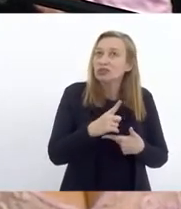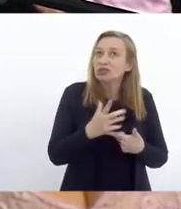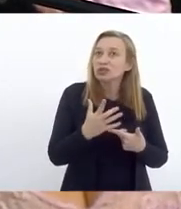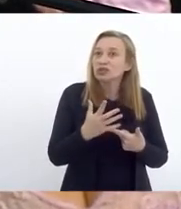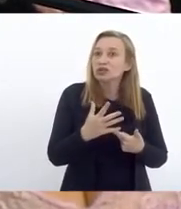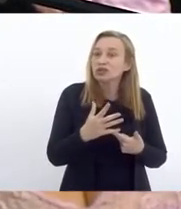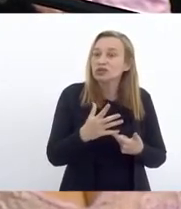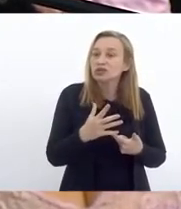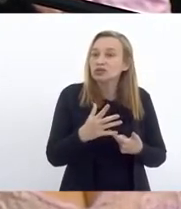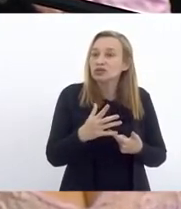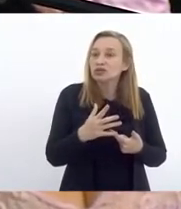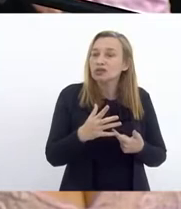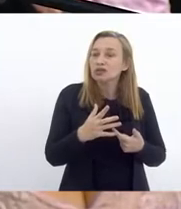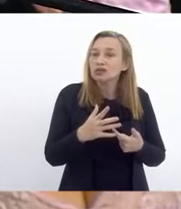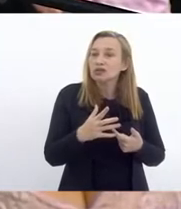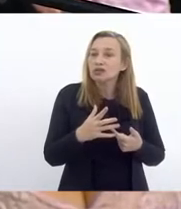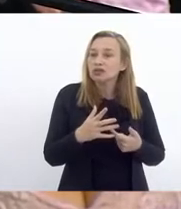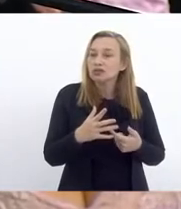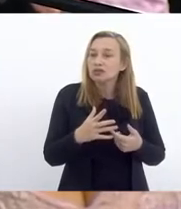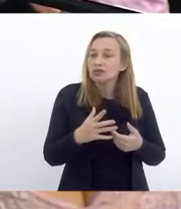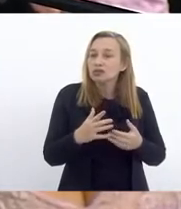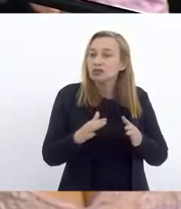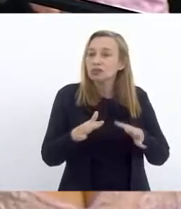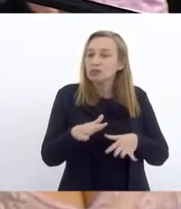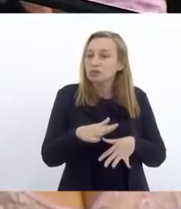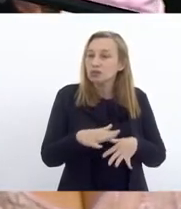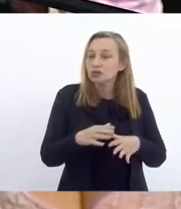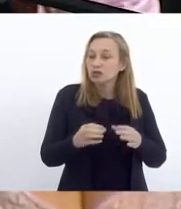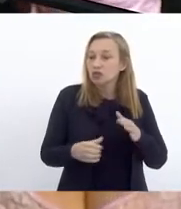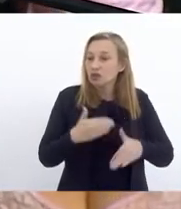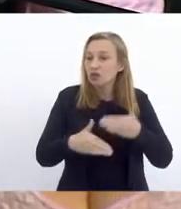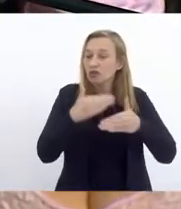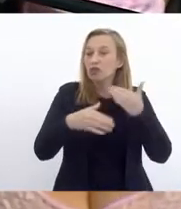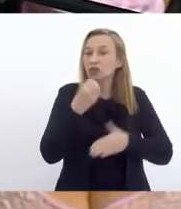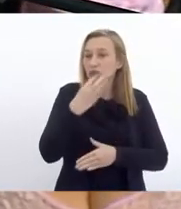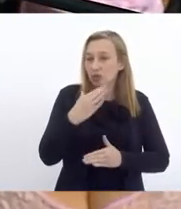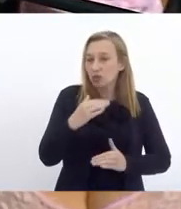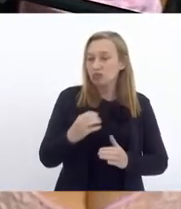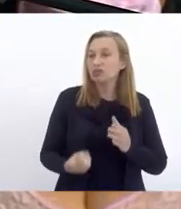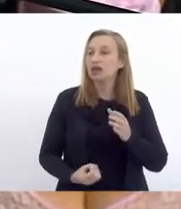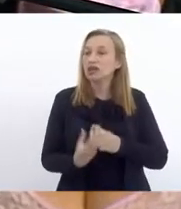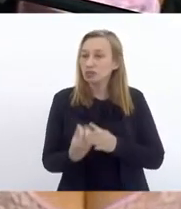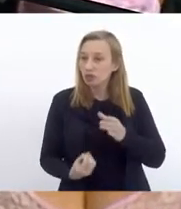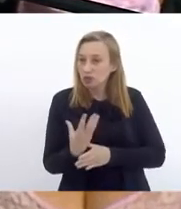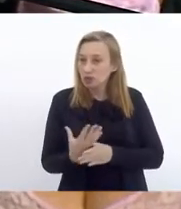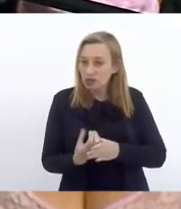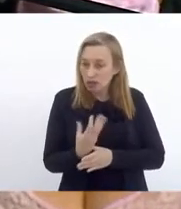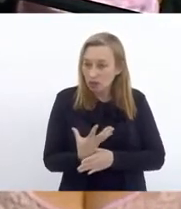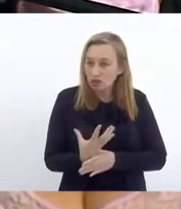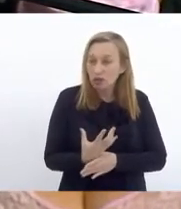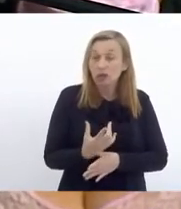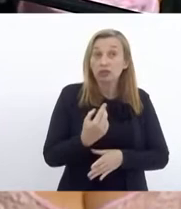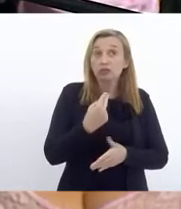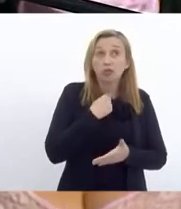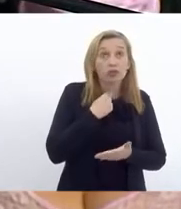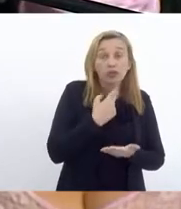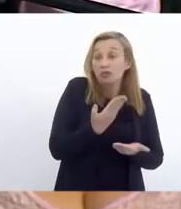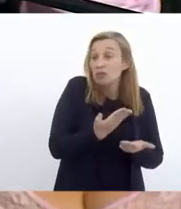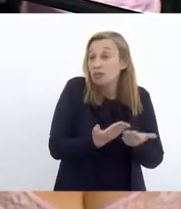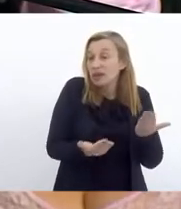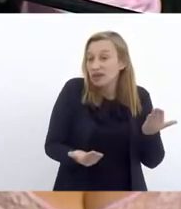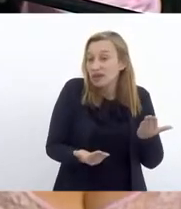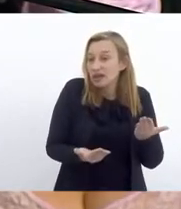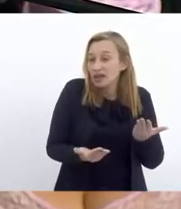nós tenhamos uma participação muito efetiva no setor produtivo, muito efetiva nessa aplicação dos recursos, porque a gente não pode cair no que